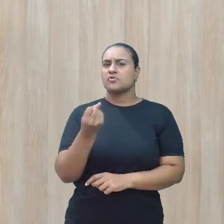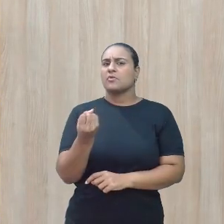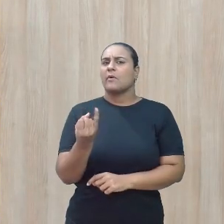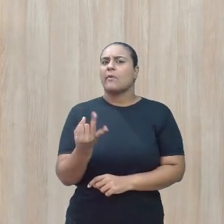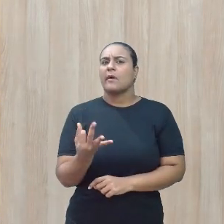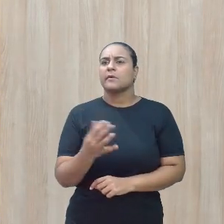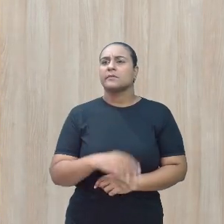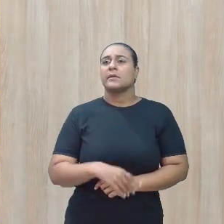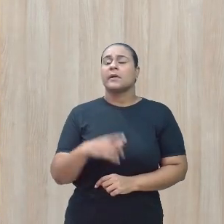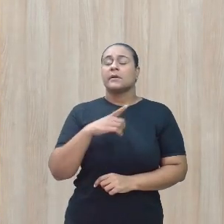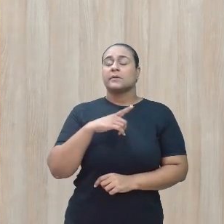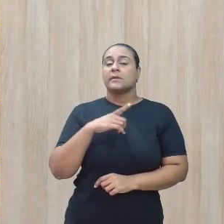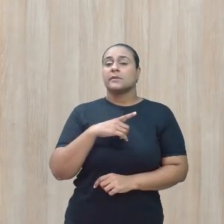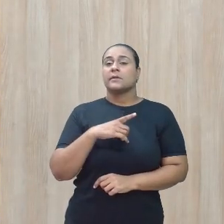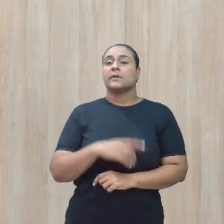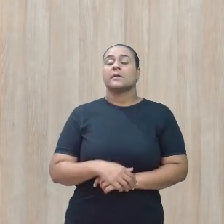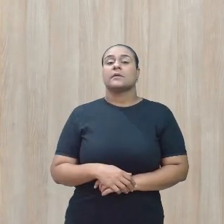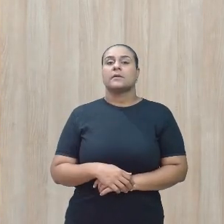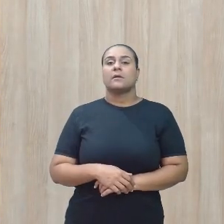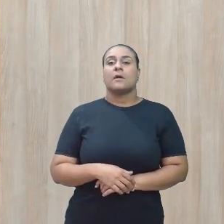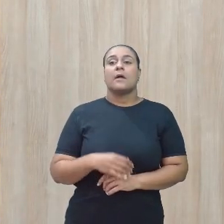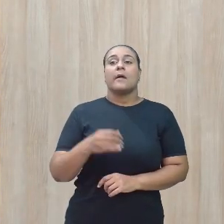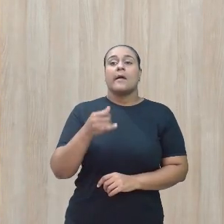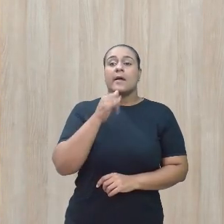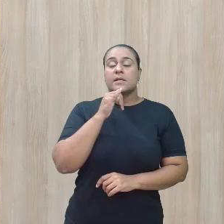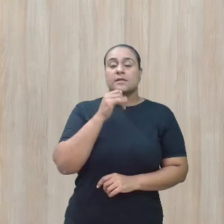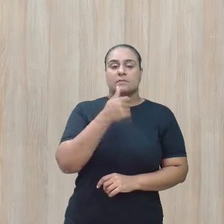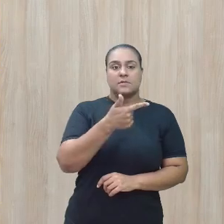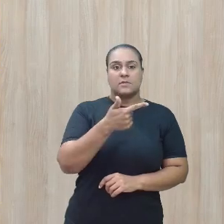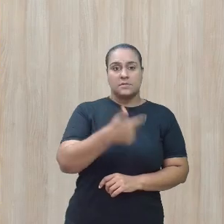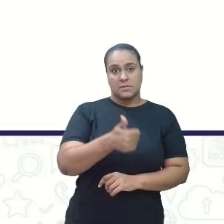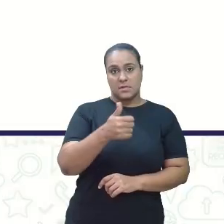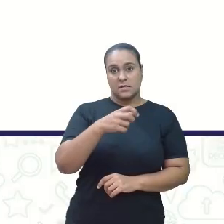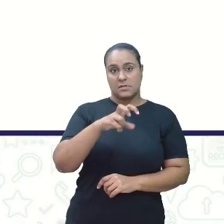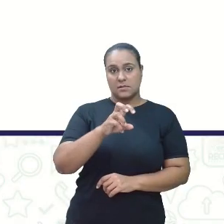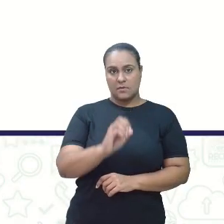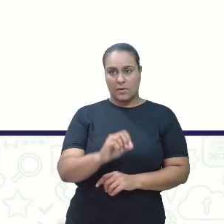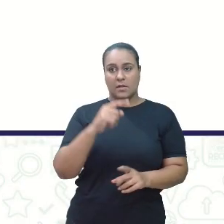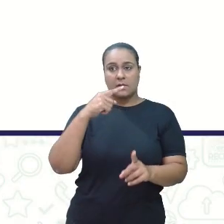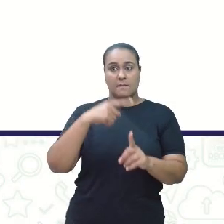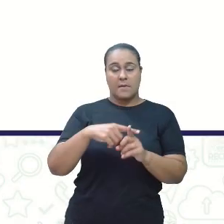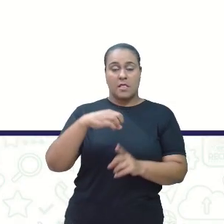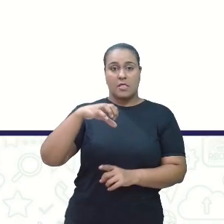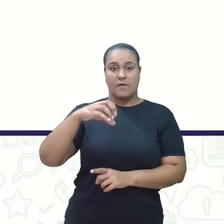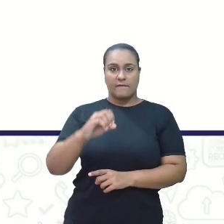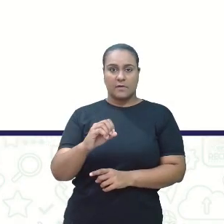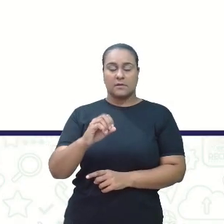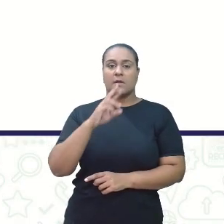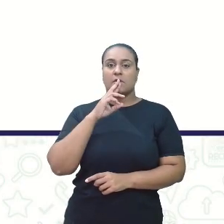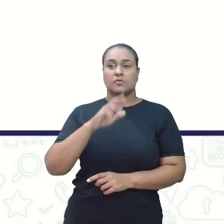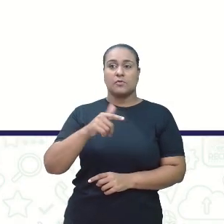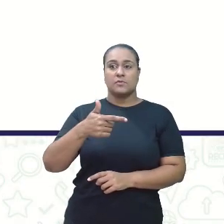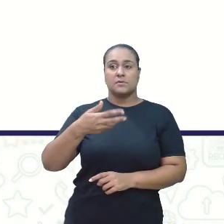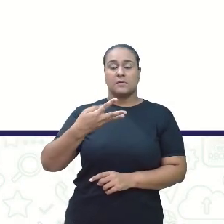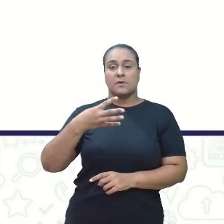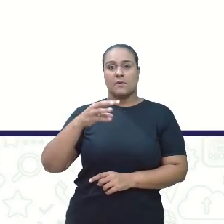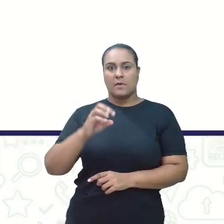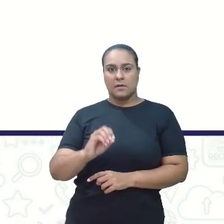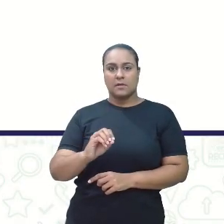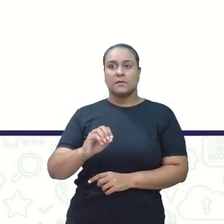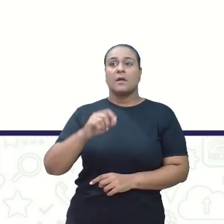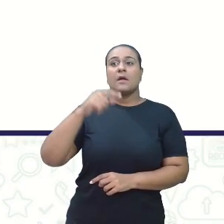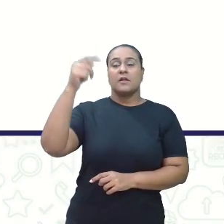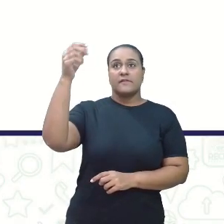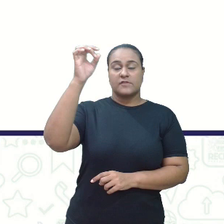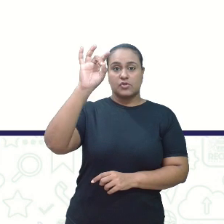que dar o mesmo somatório das colunas. Então, 150 mais 90 dá 240. E se a gente somar 90 com